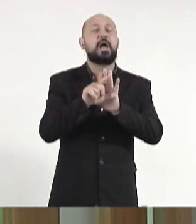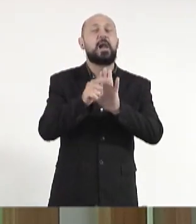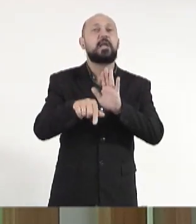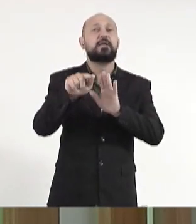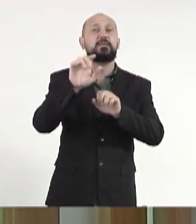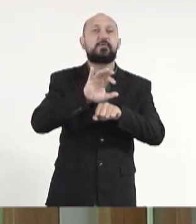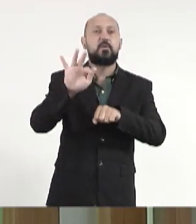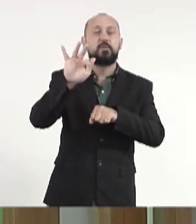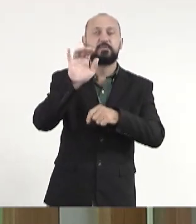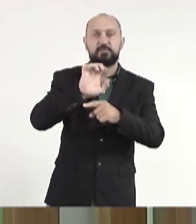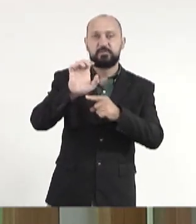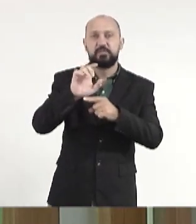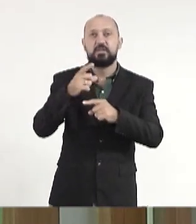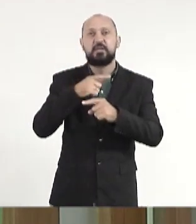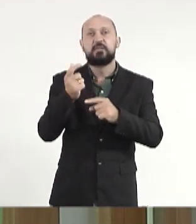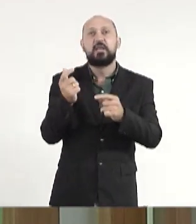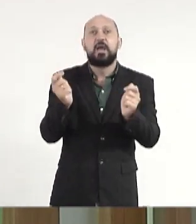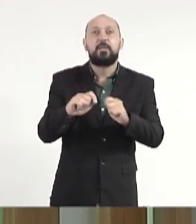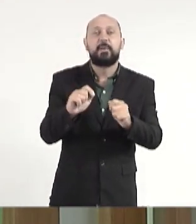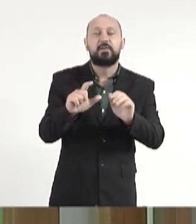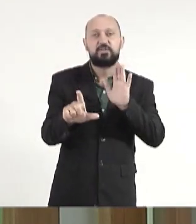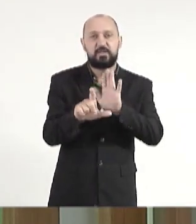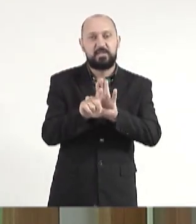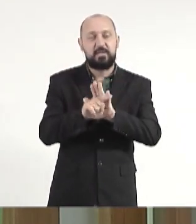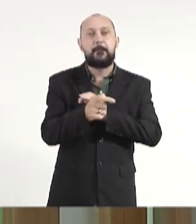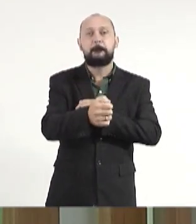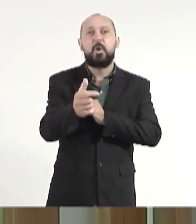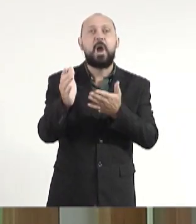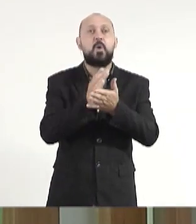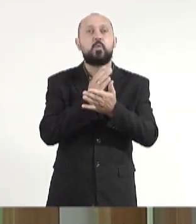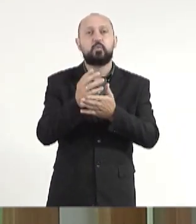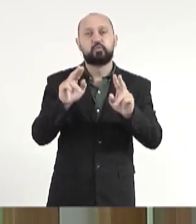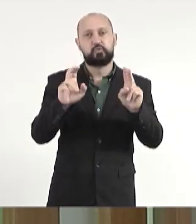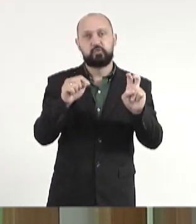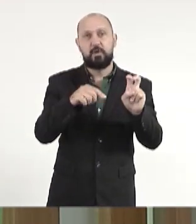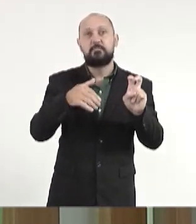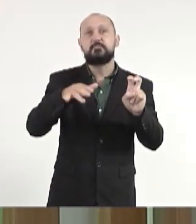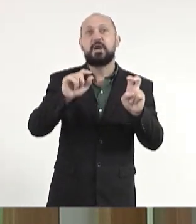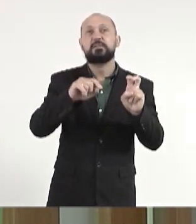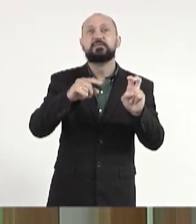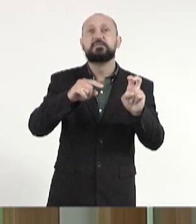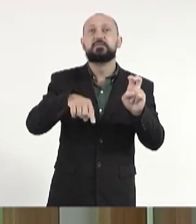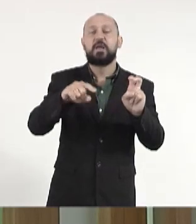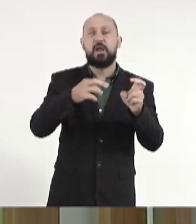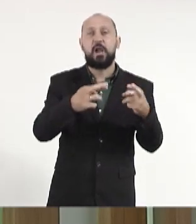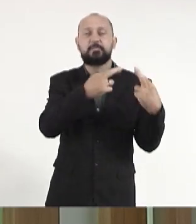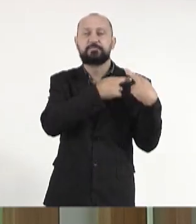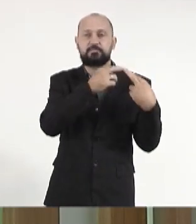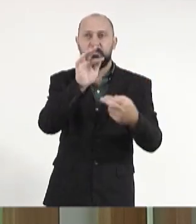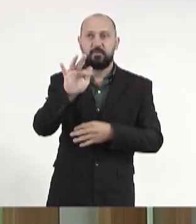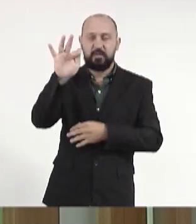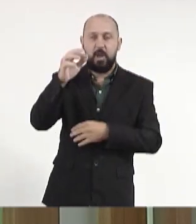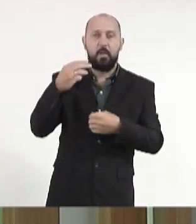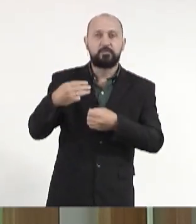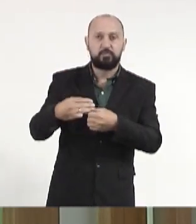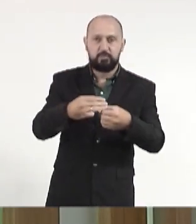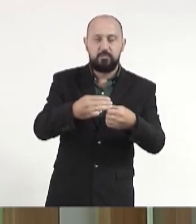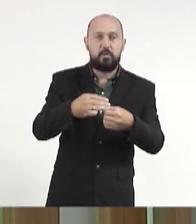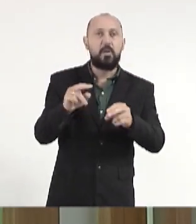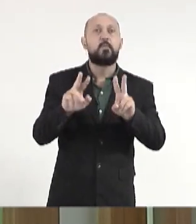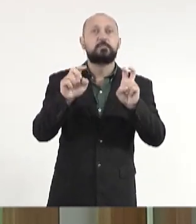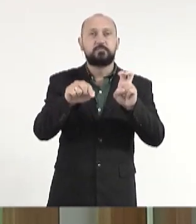pela constitucionalidade da Lei 5.885, que trata desse tema que falei agora,